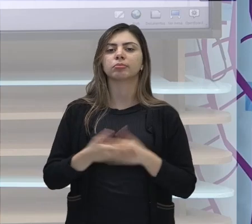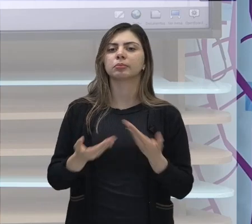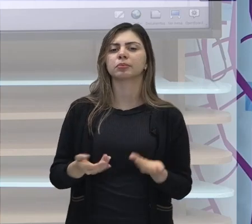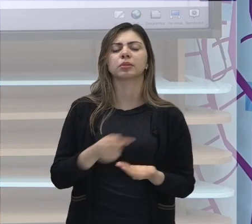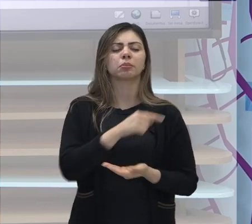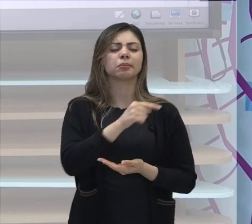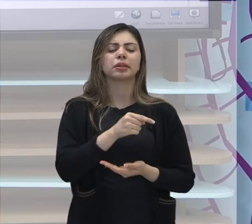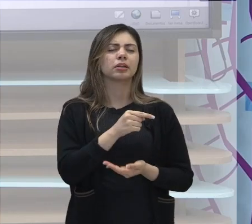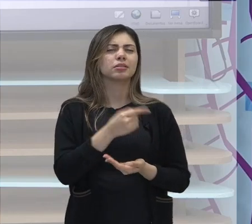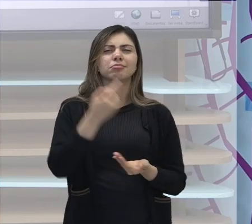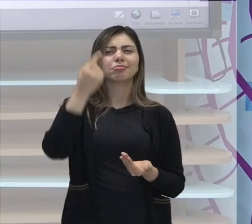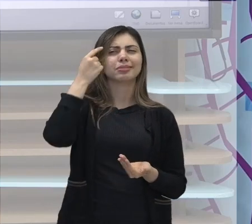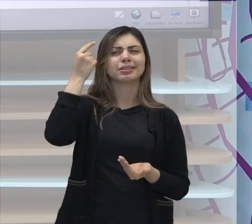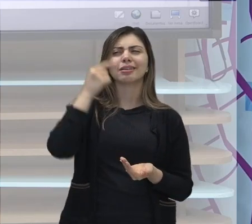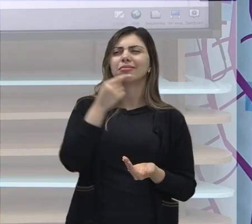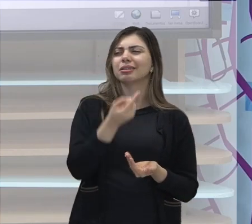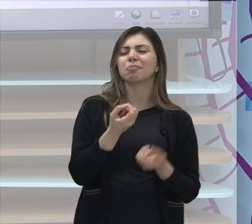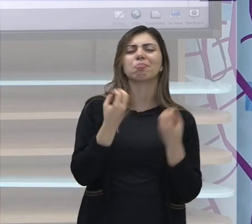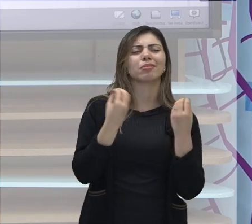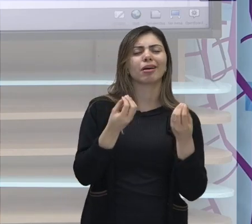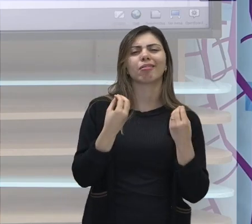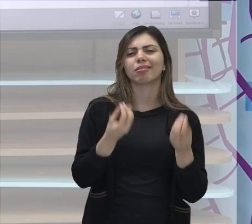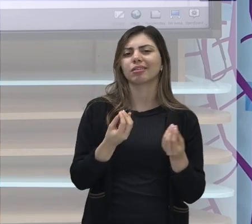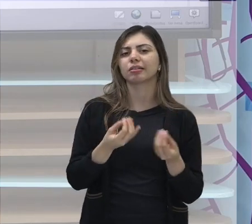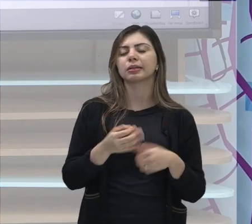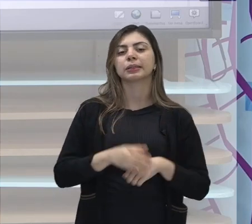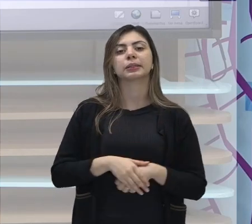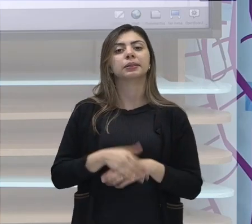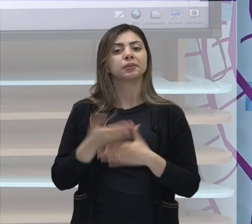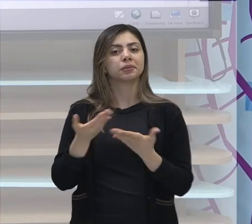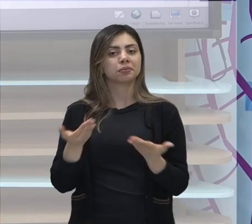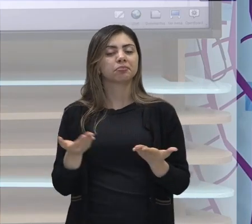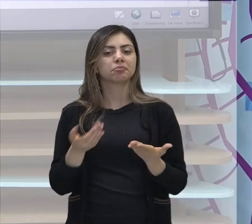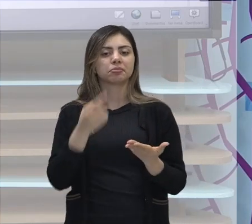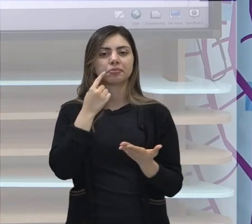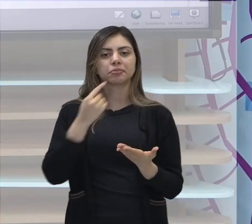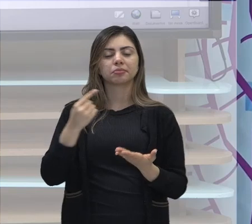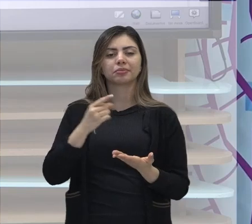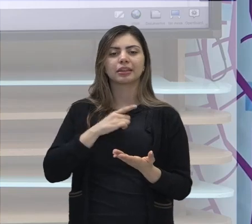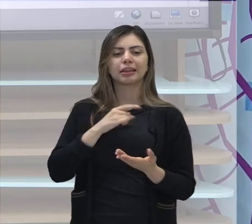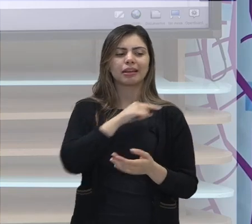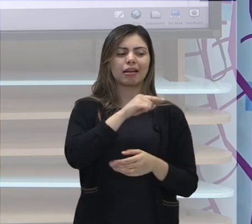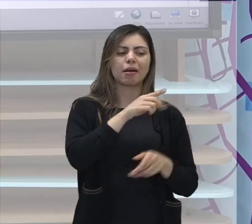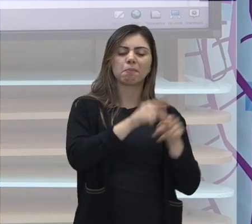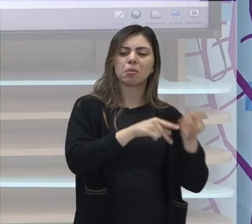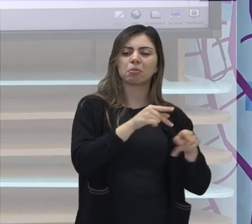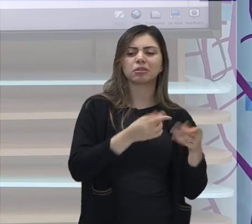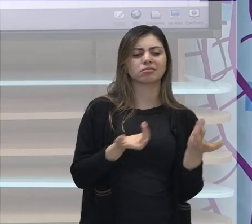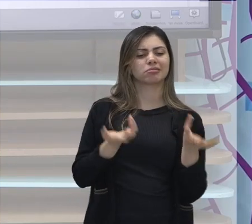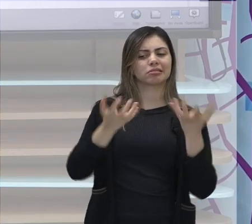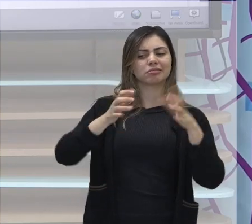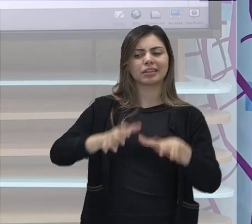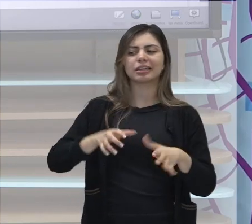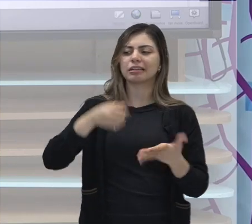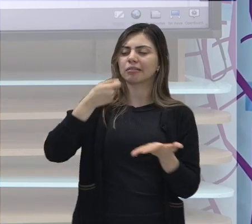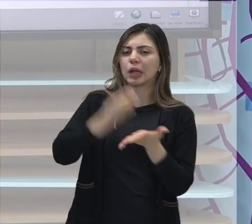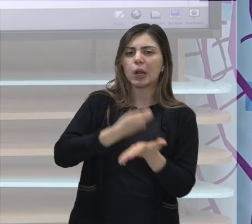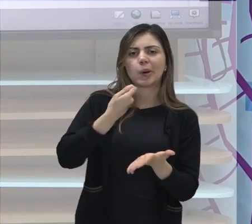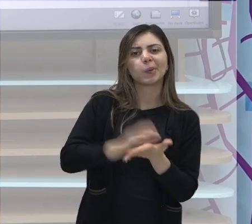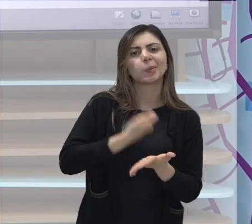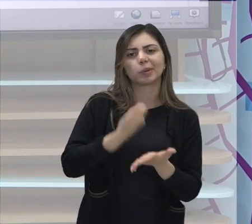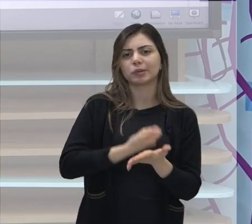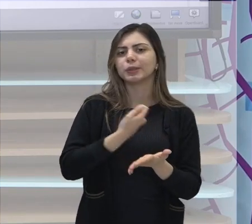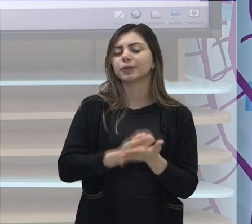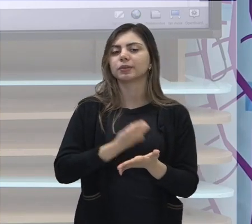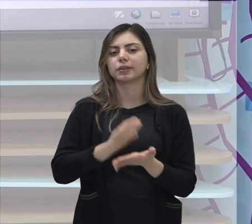fazia sentido para essas populações. Então, você vai ter uma resistência muito grande dessas